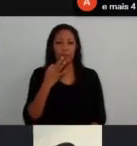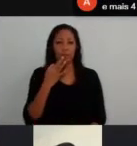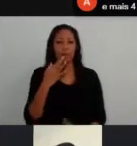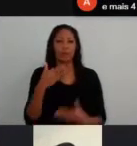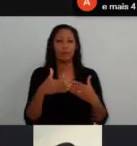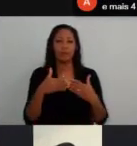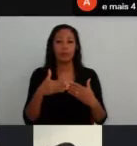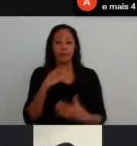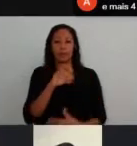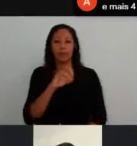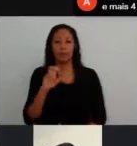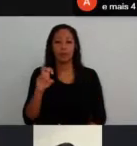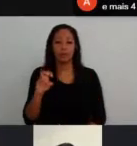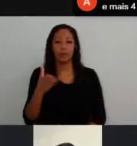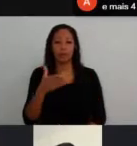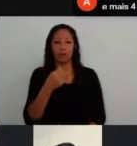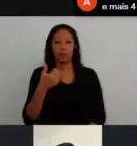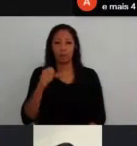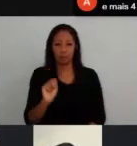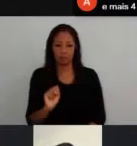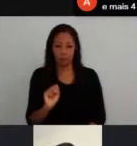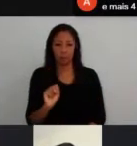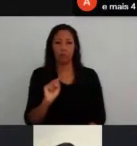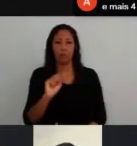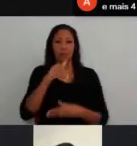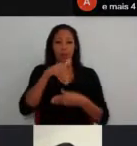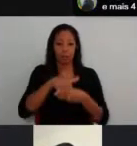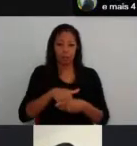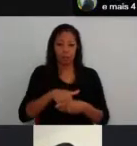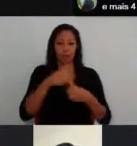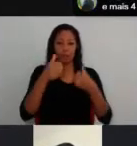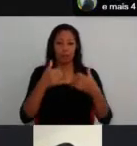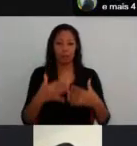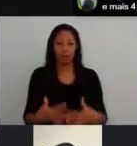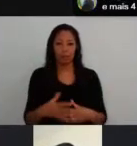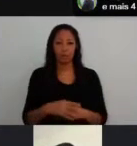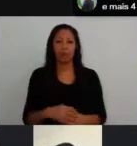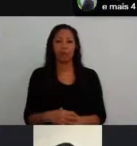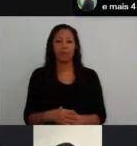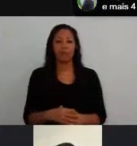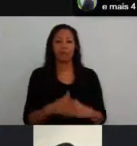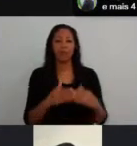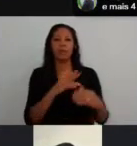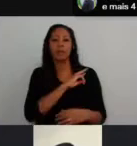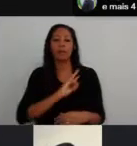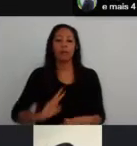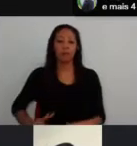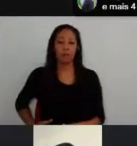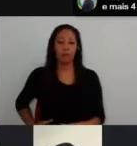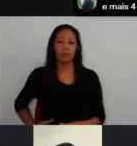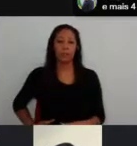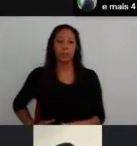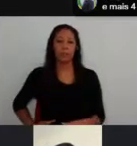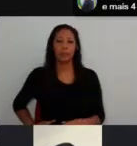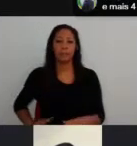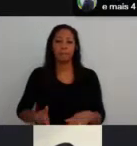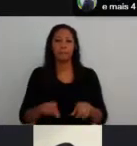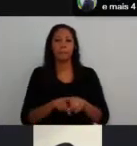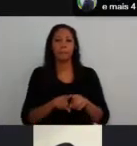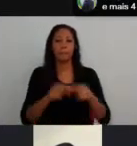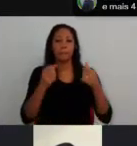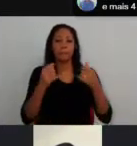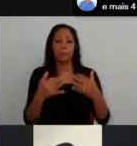O vereador Rogério César Santiago solicitou usar a palavra e fez esclarecimento sobre o requerimento legislativo número 005/2018. A